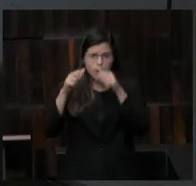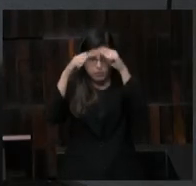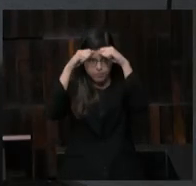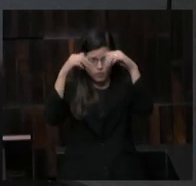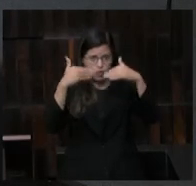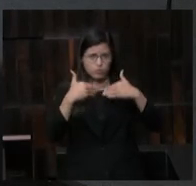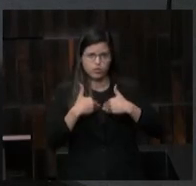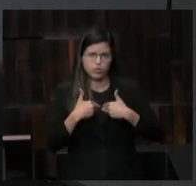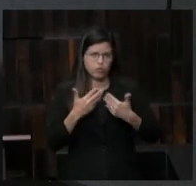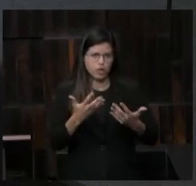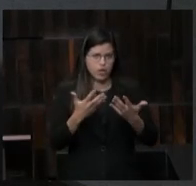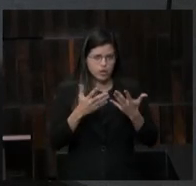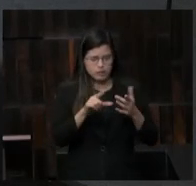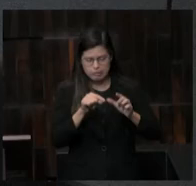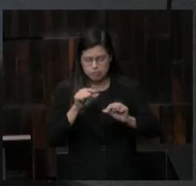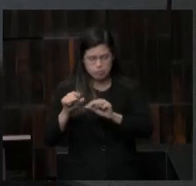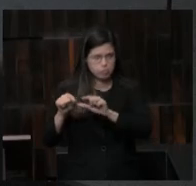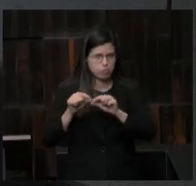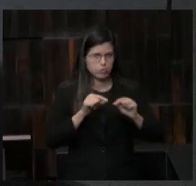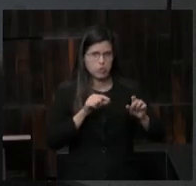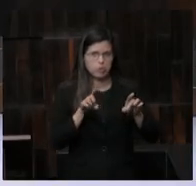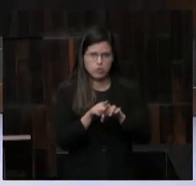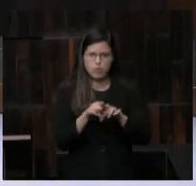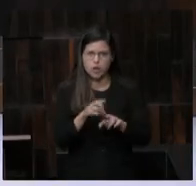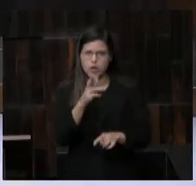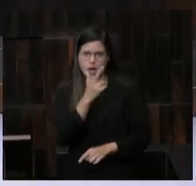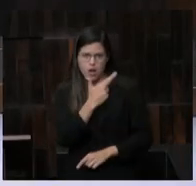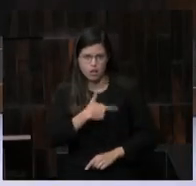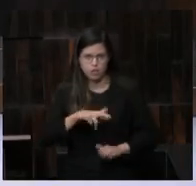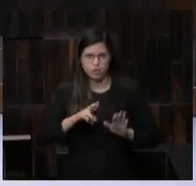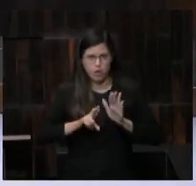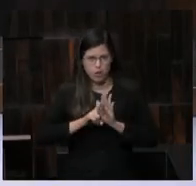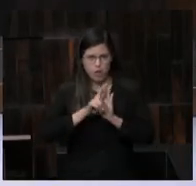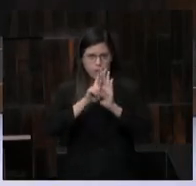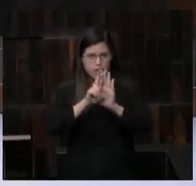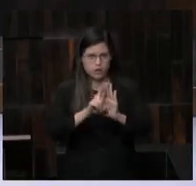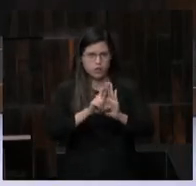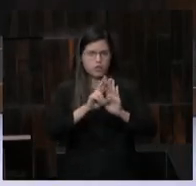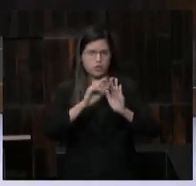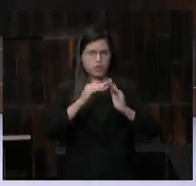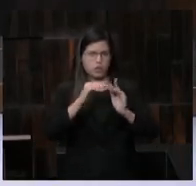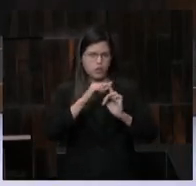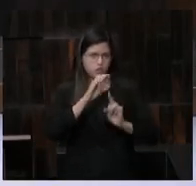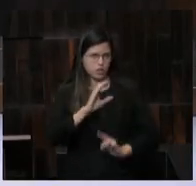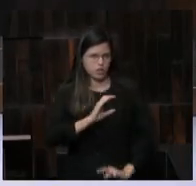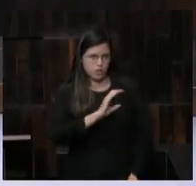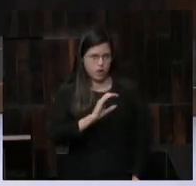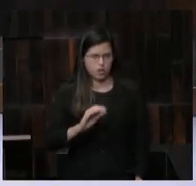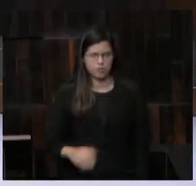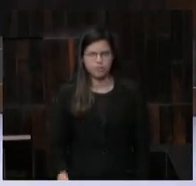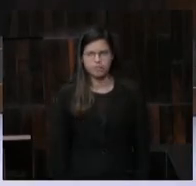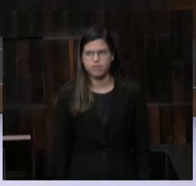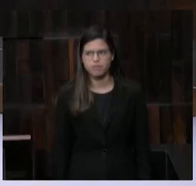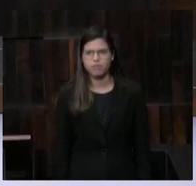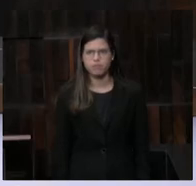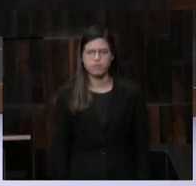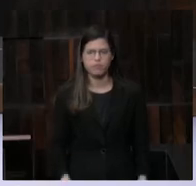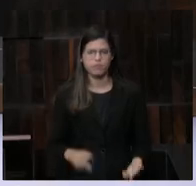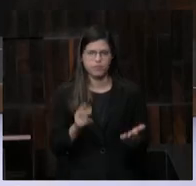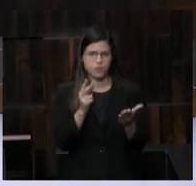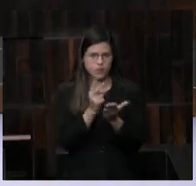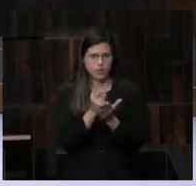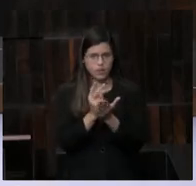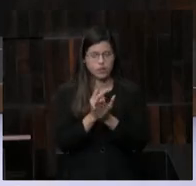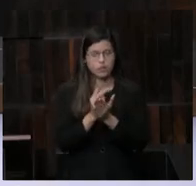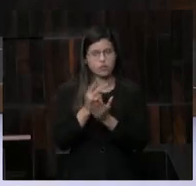Inclusive na religião, representando aí a Igreja Católica. Vamos continuar aqui com